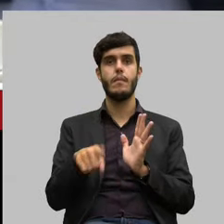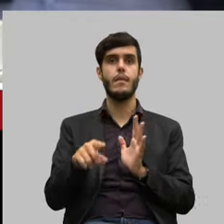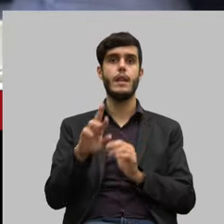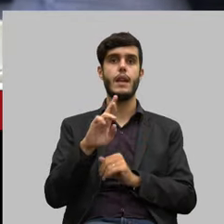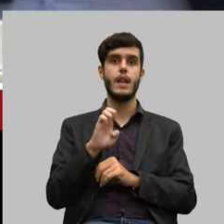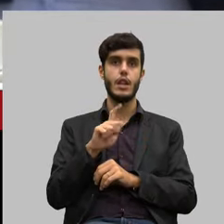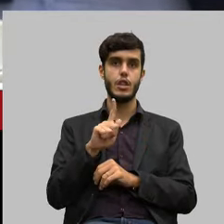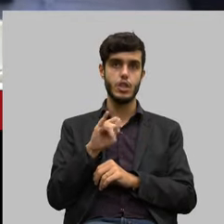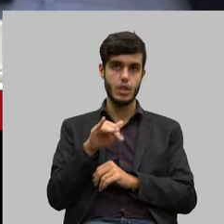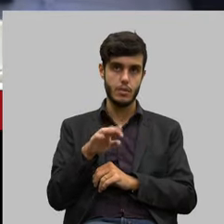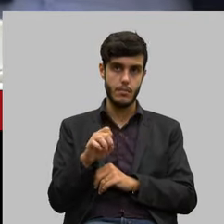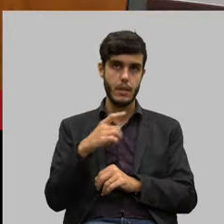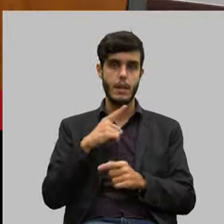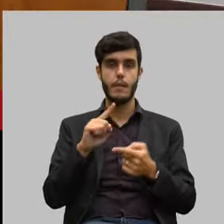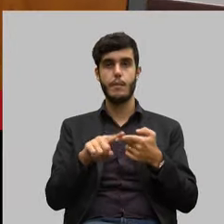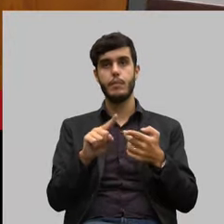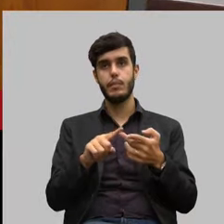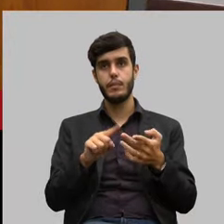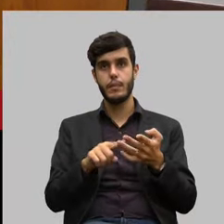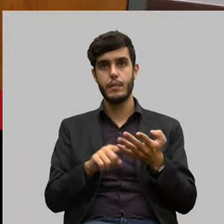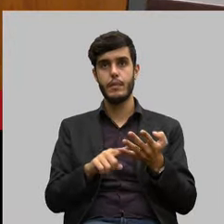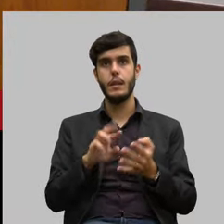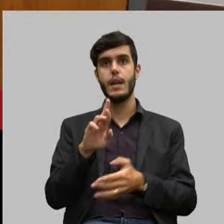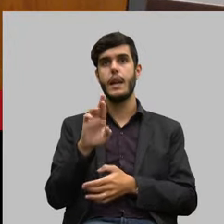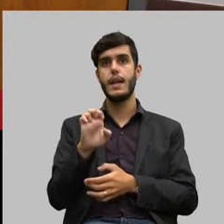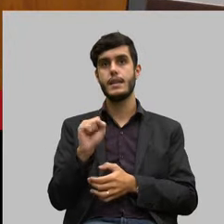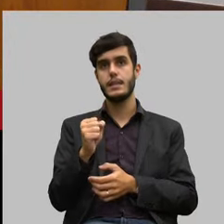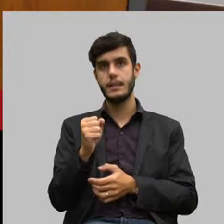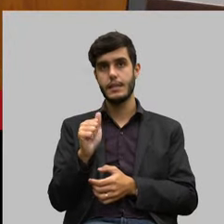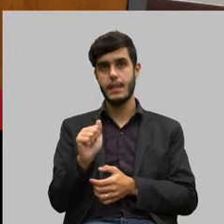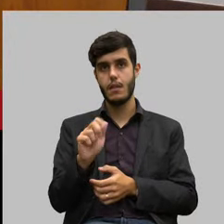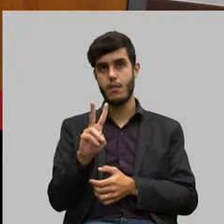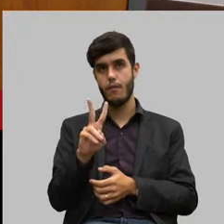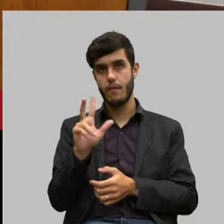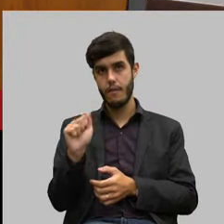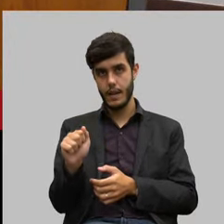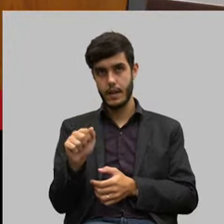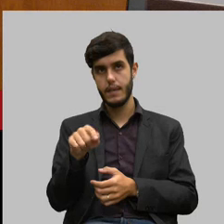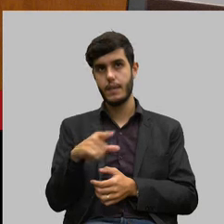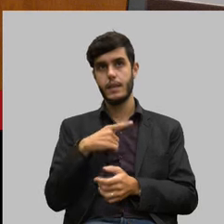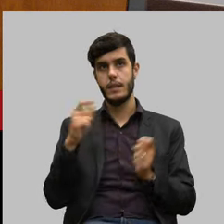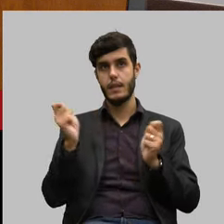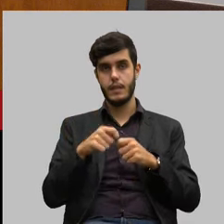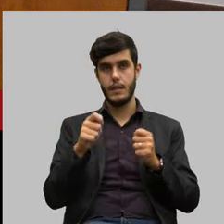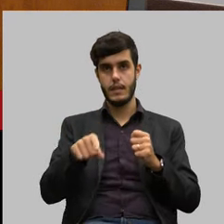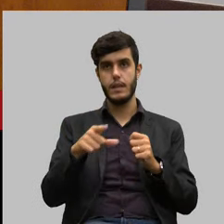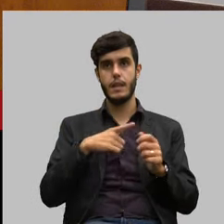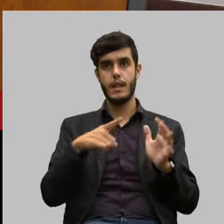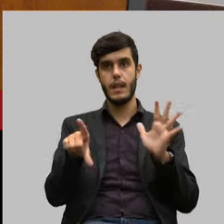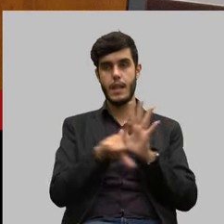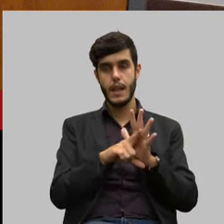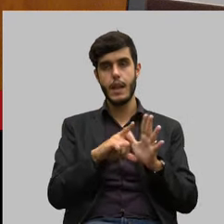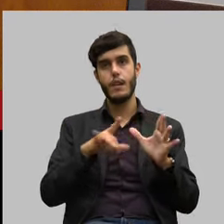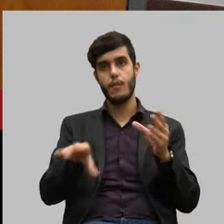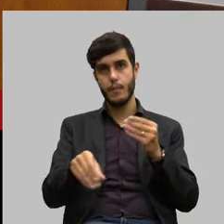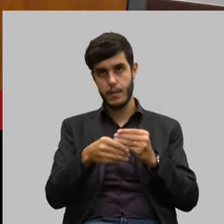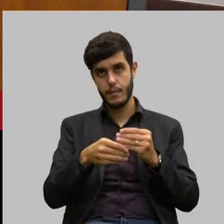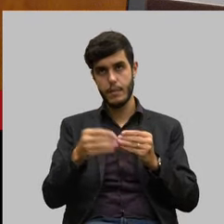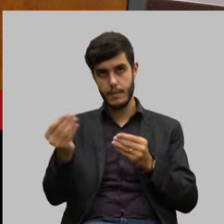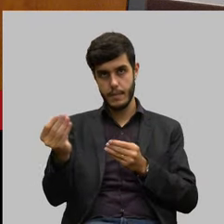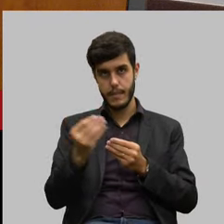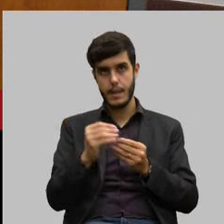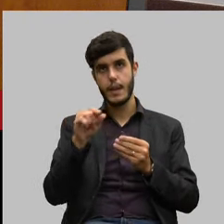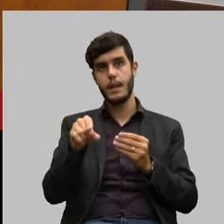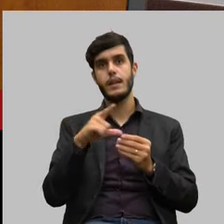ele possui uma série de ressalvas que estão dentro da da da da capacidade que a lei complementar deu do Estado ressalvar